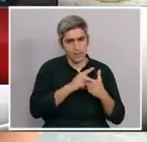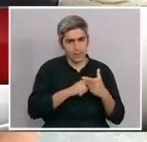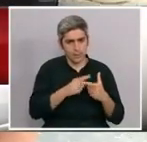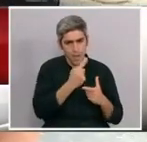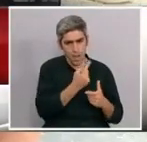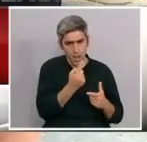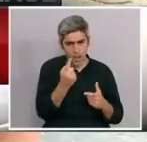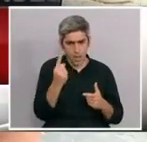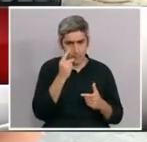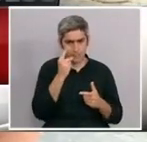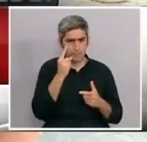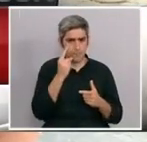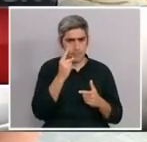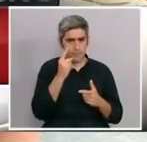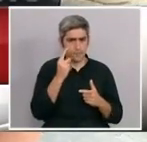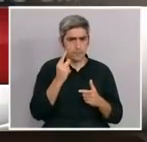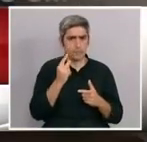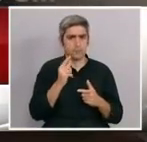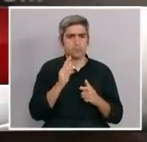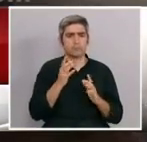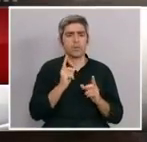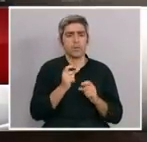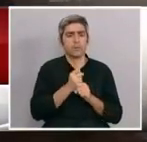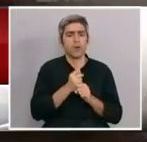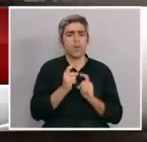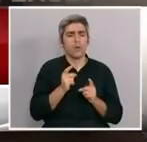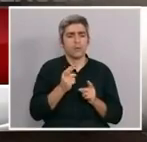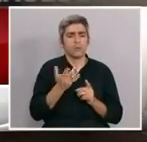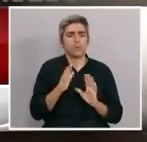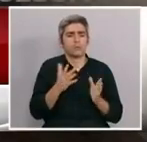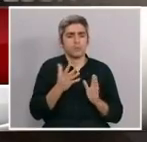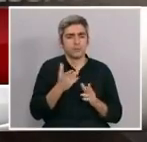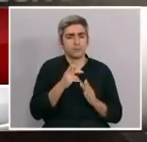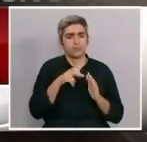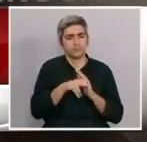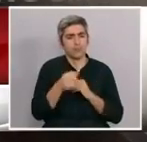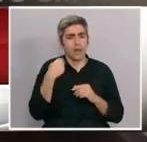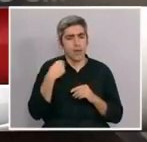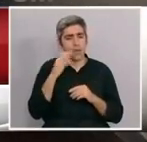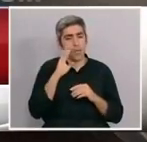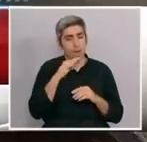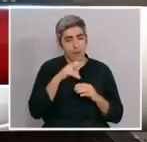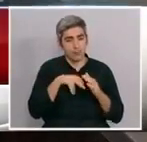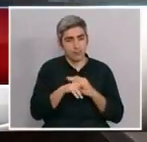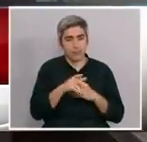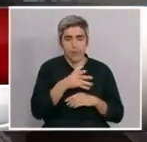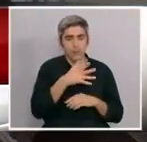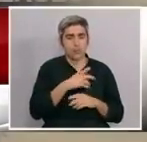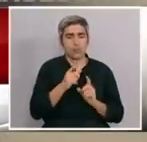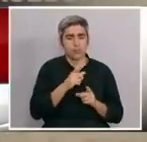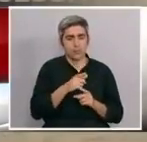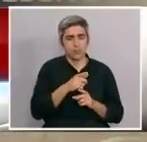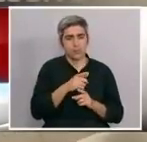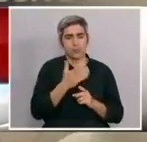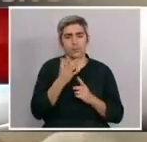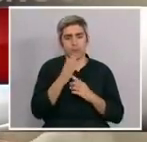uma. E era mais ou menos o quê? Que trabalhos é que se fazia quando se entrava lá no quarto? Ela dizia, ela se desse o